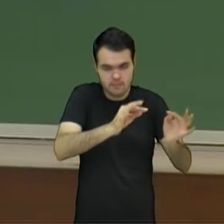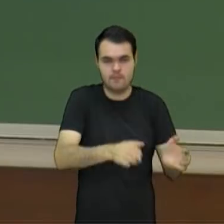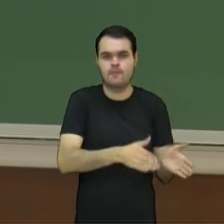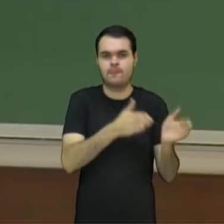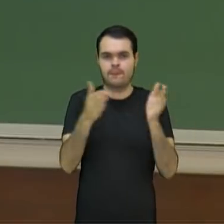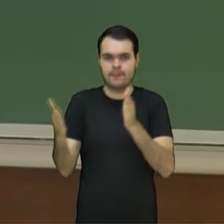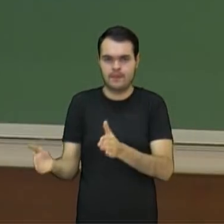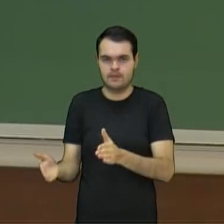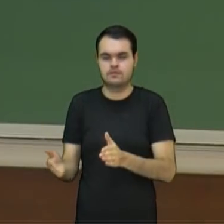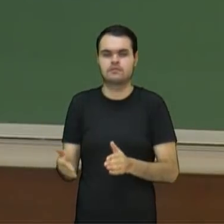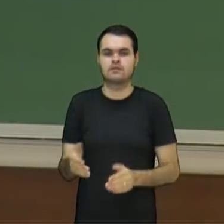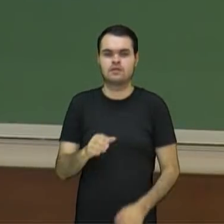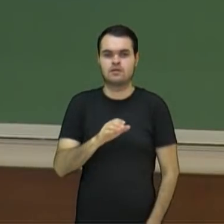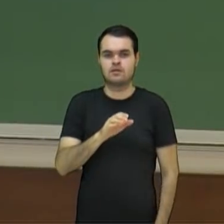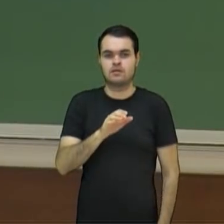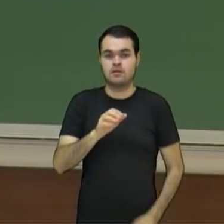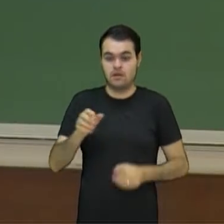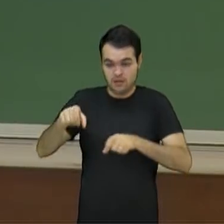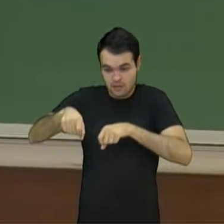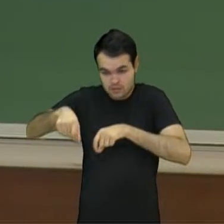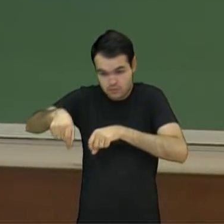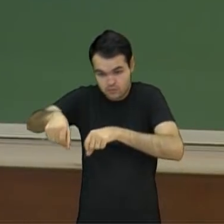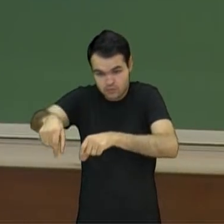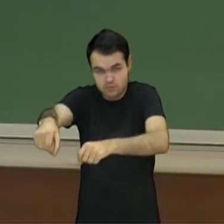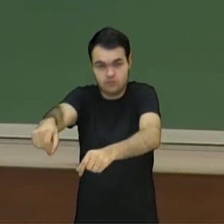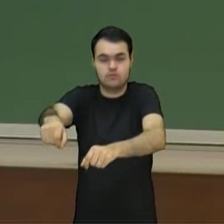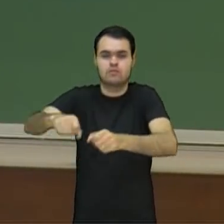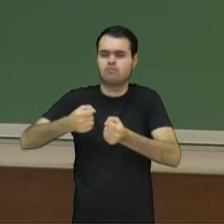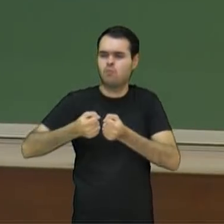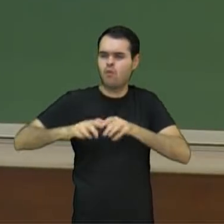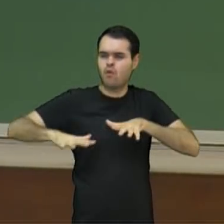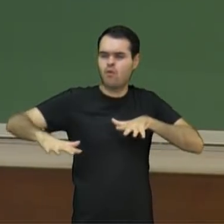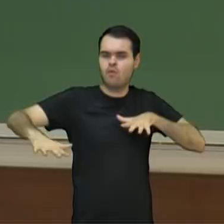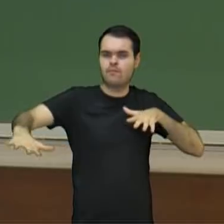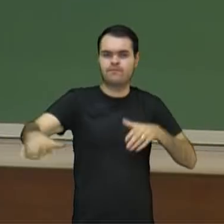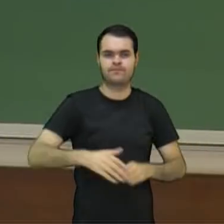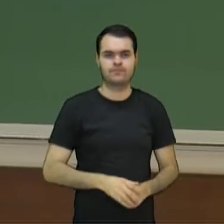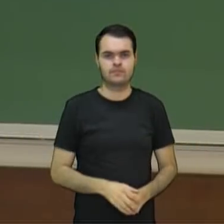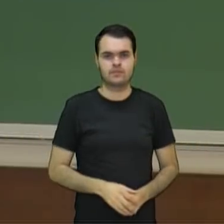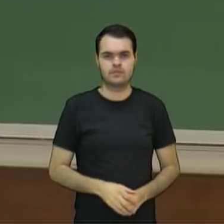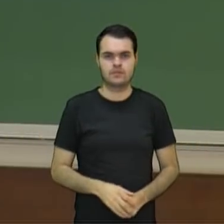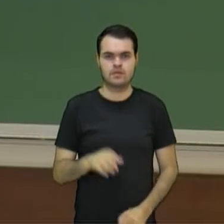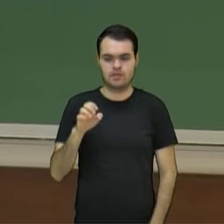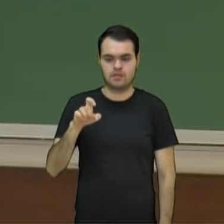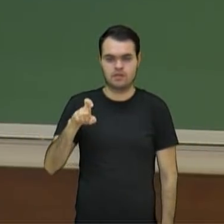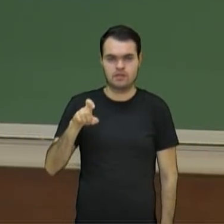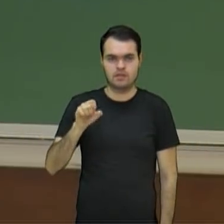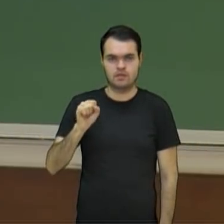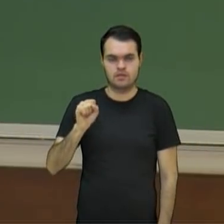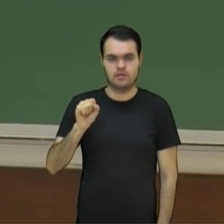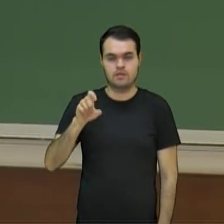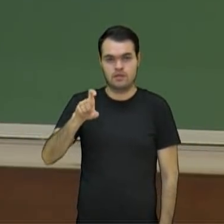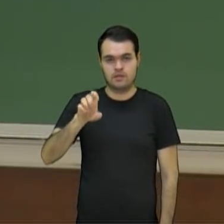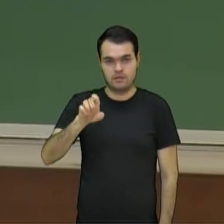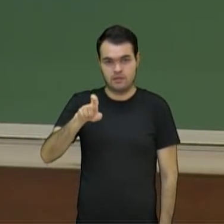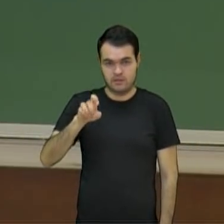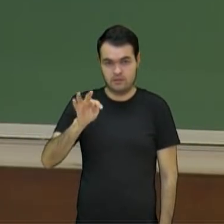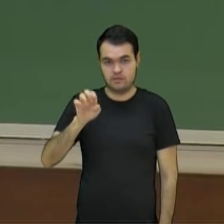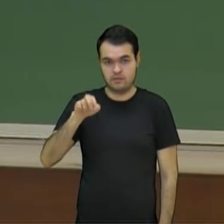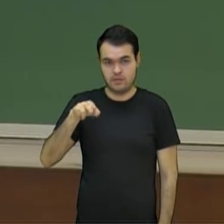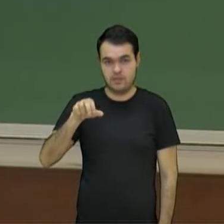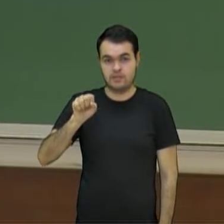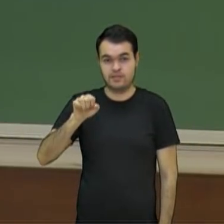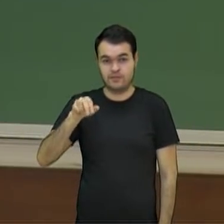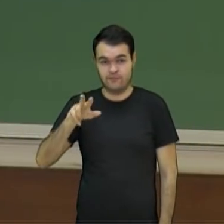Quando nós nos referimos à agricultura extensiva, a gente está considerando então uma agricultura ou